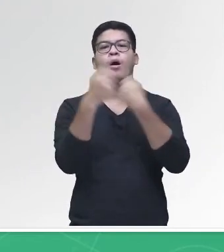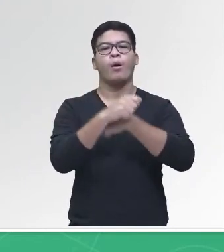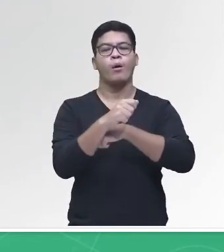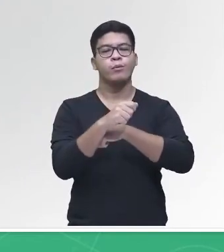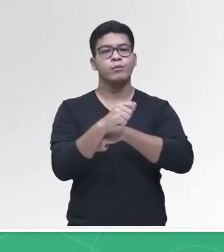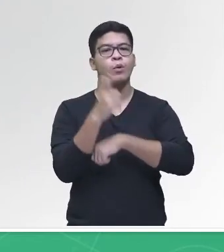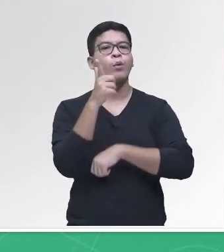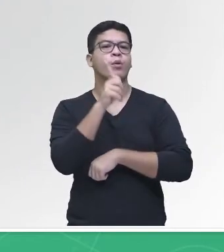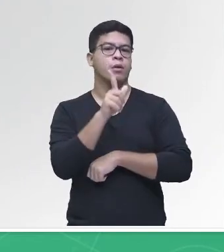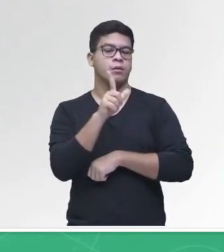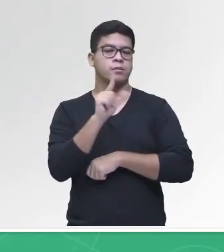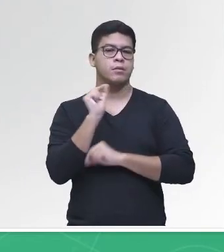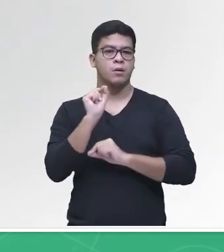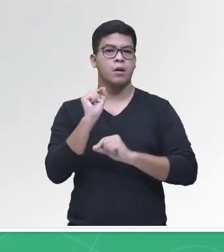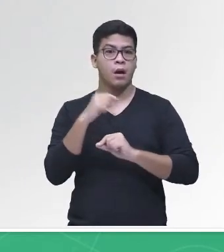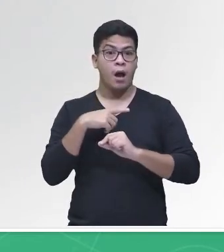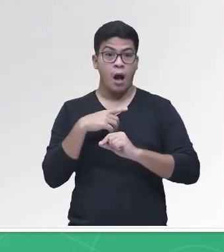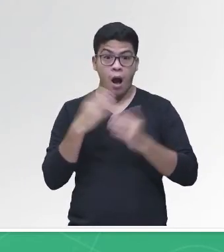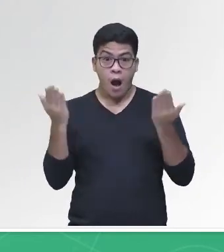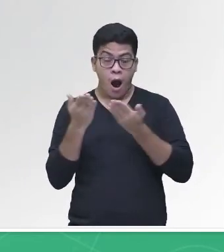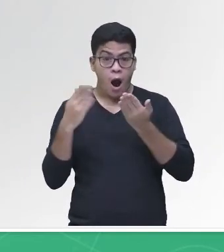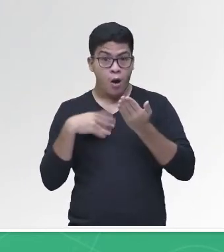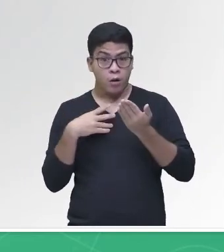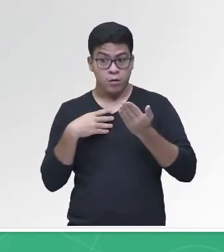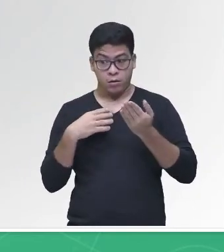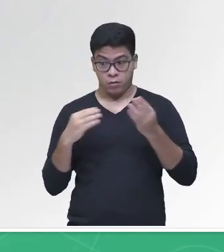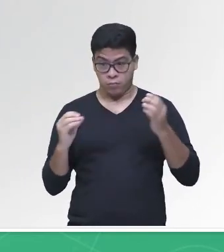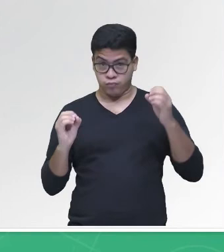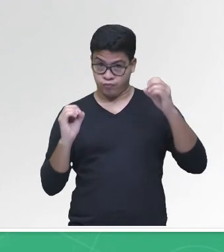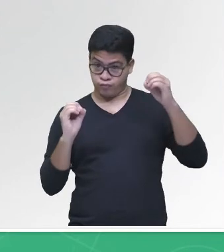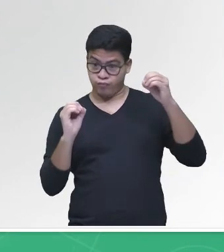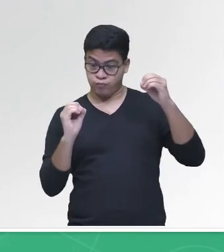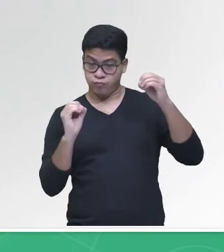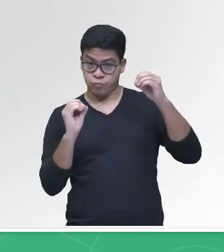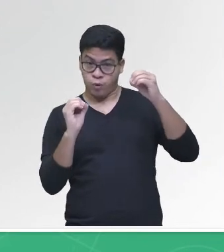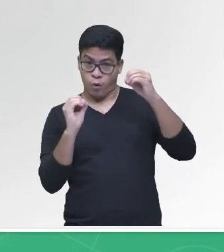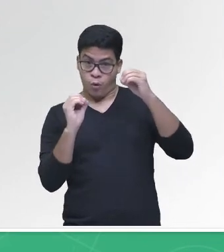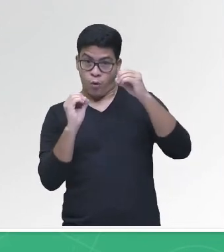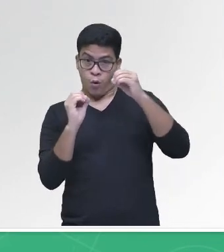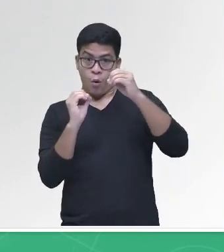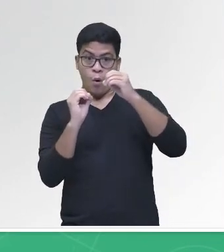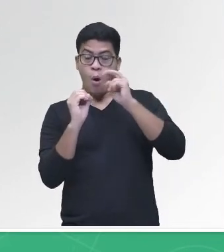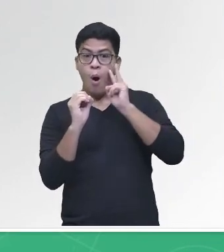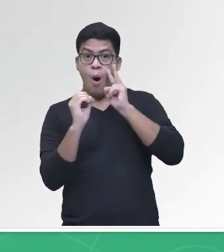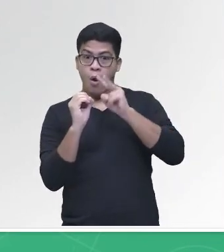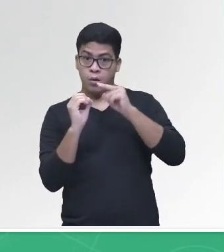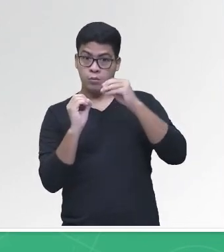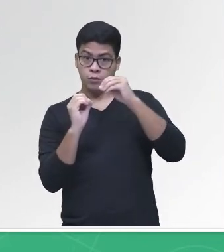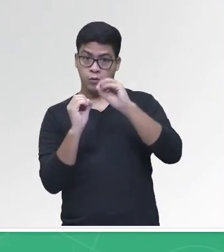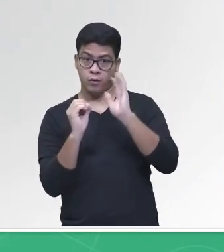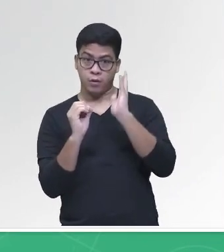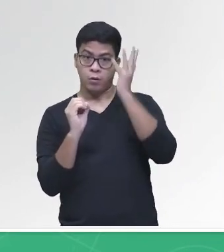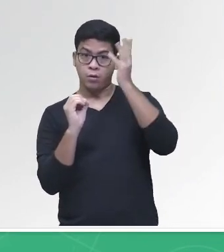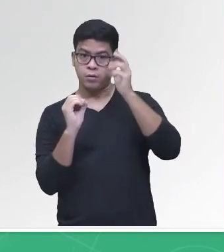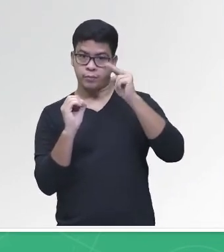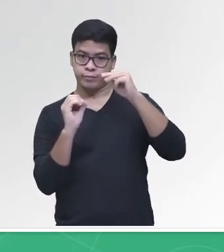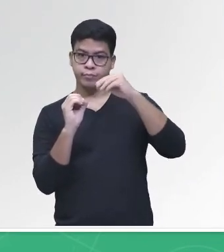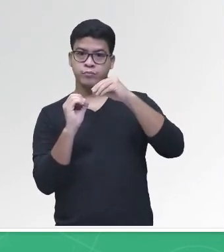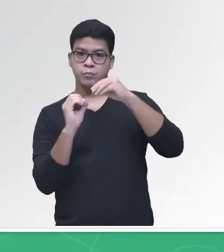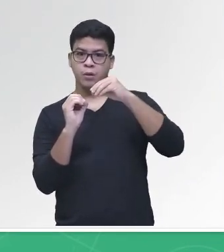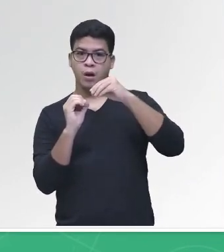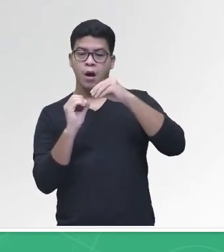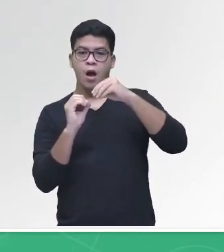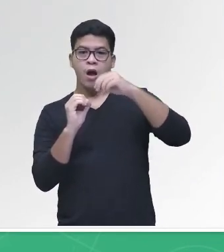atrito. Agora o bastão de vidro está carregado, e ao aproximarmos o bastão de vidro da cabeça do eletroscópio,